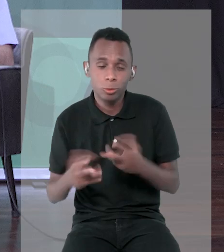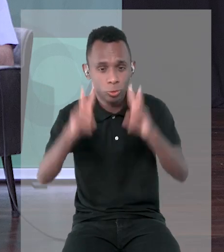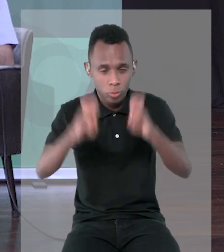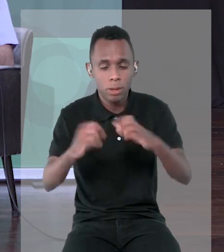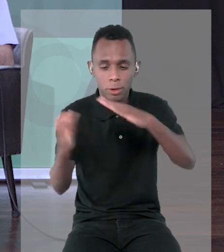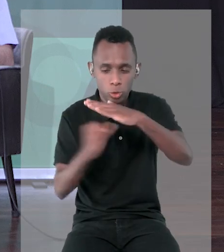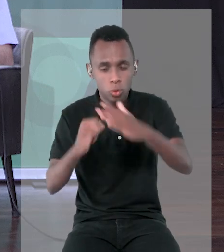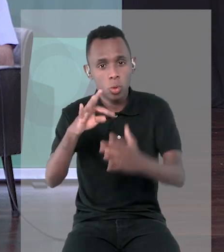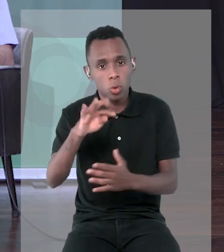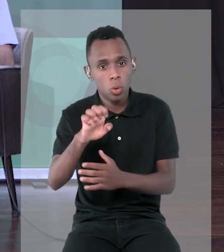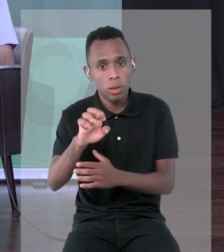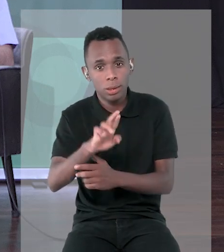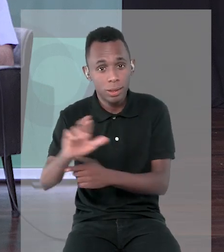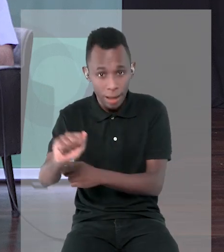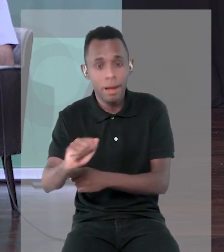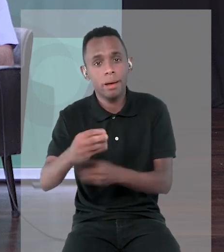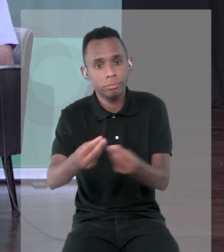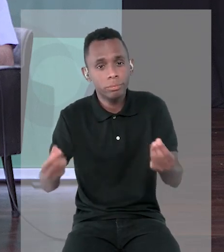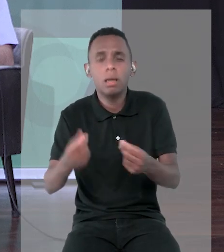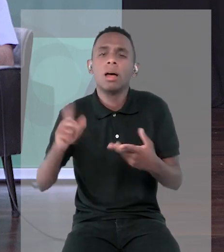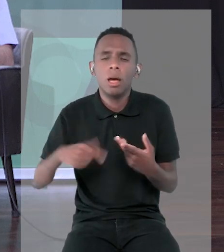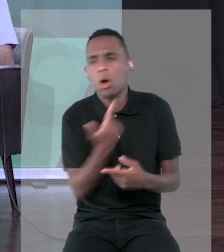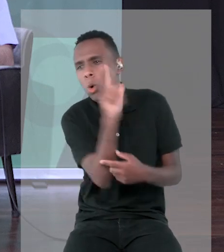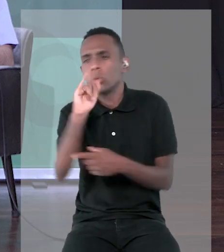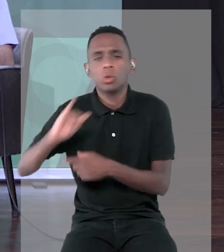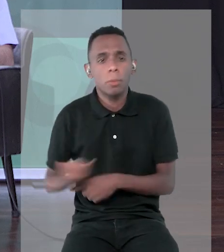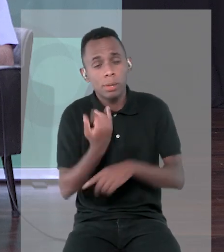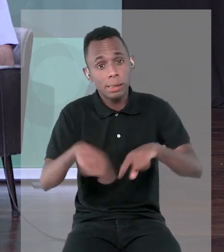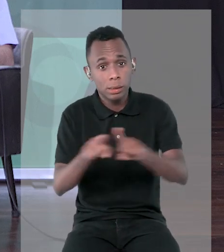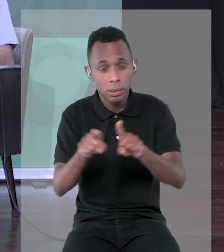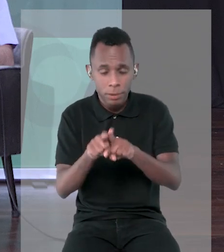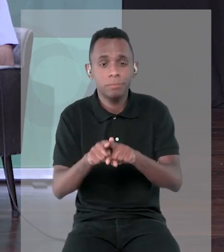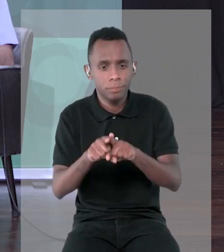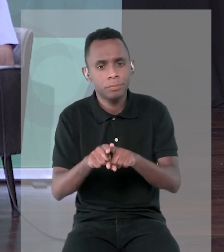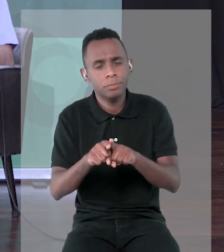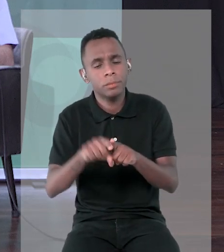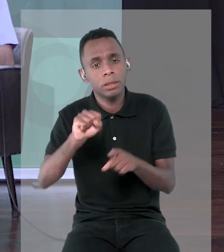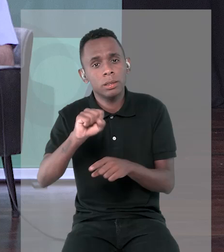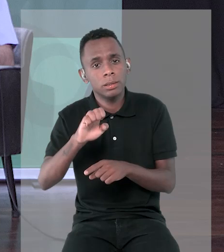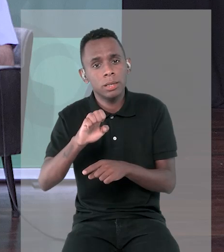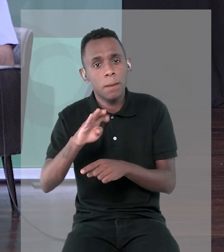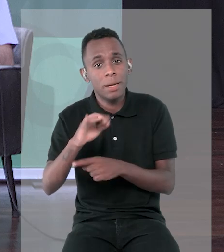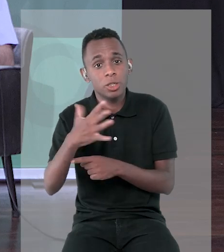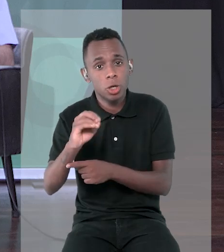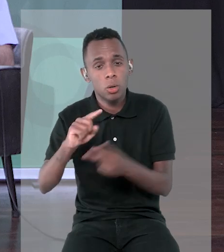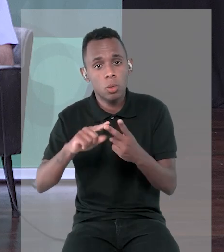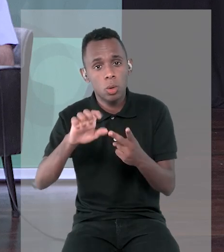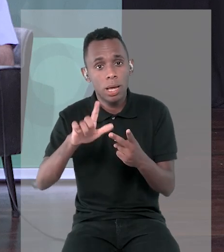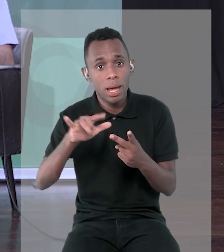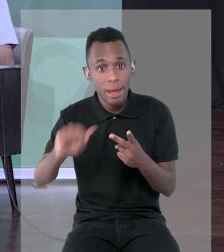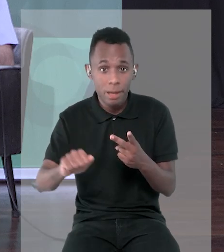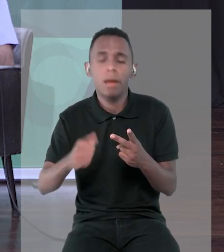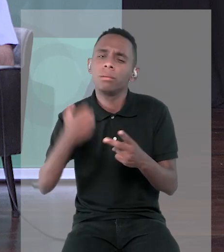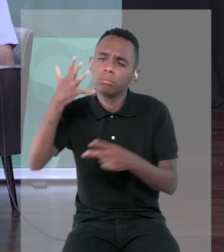esse. Eu já trouxe em outras situações o Sebastião e a Lélia, onde eles fizeram e